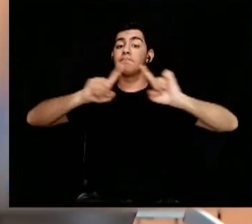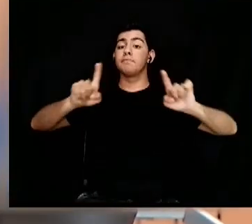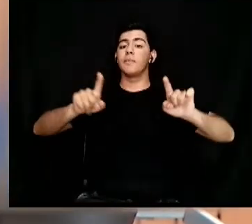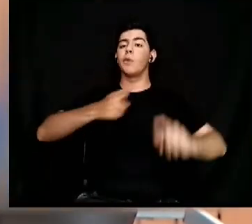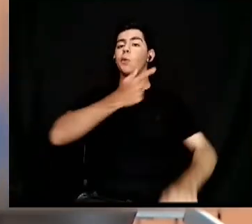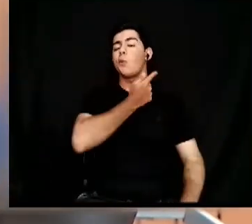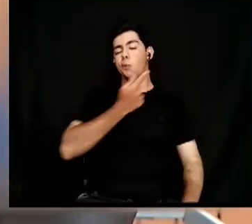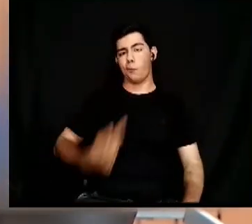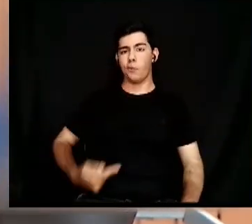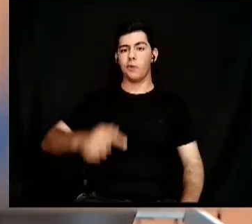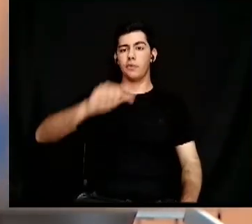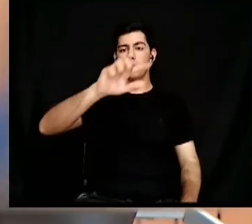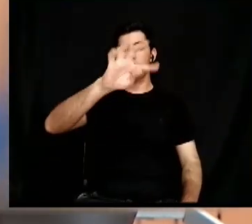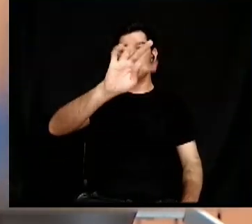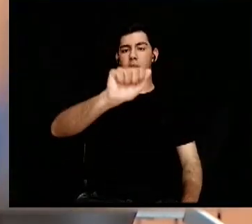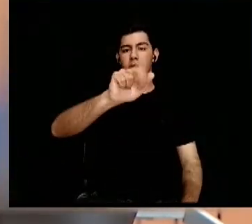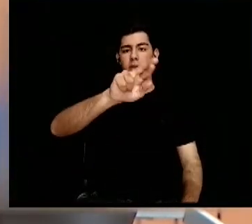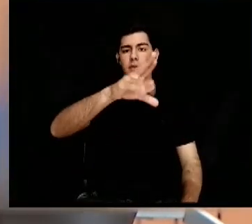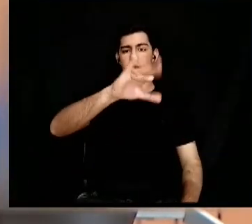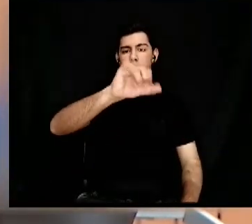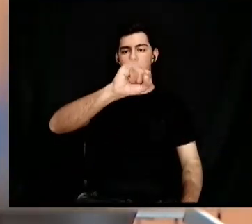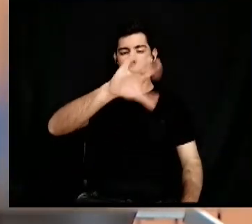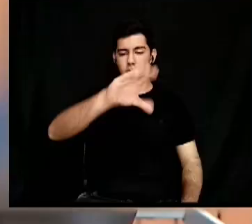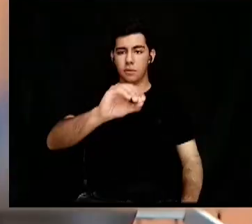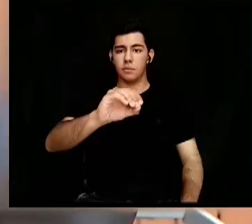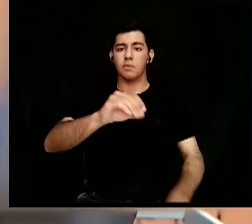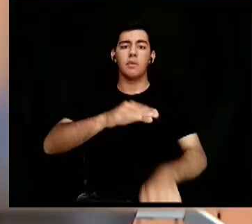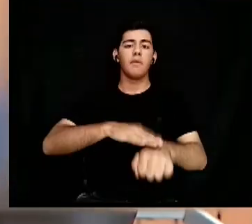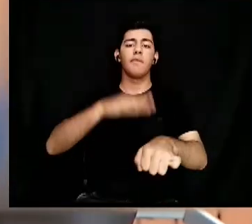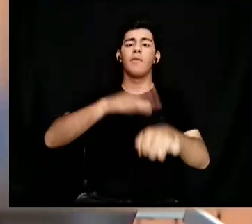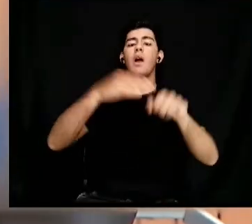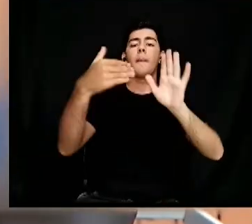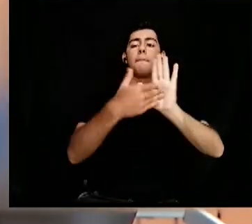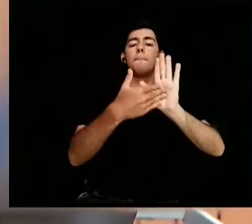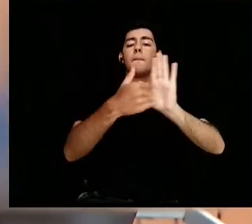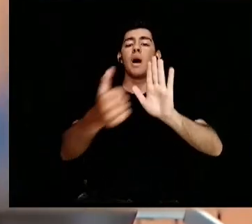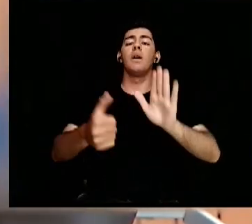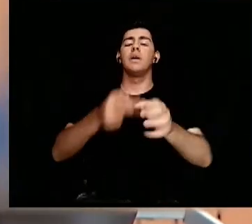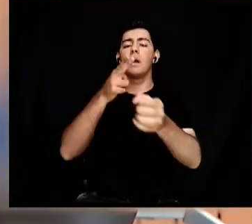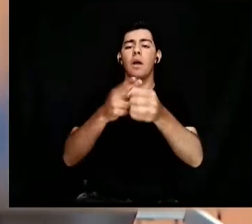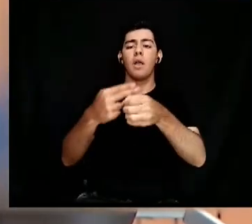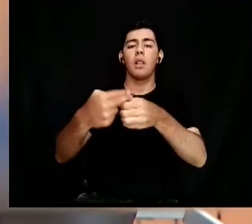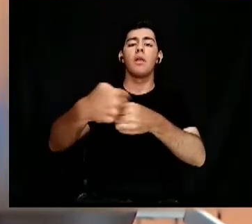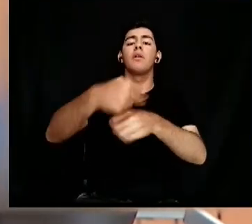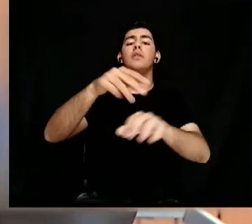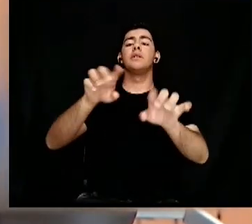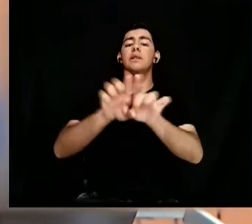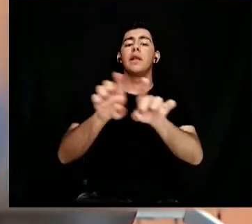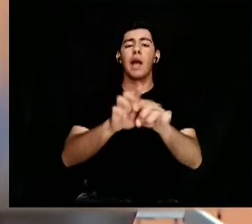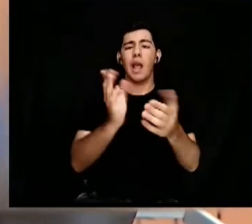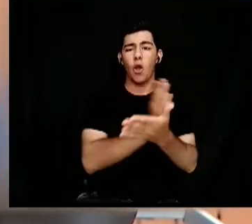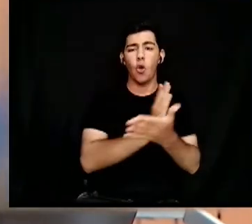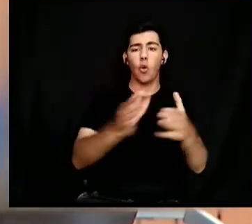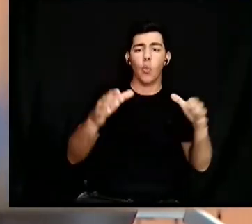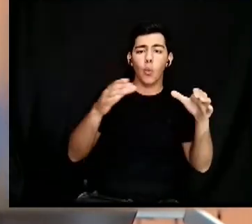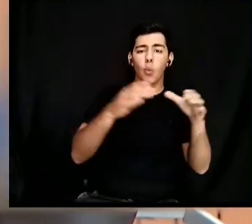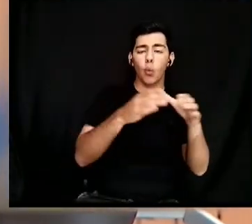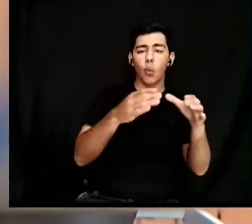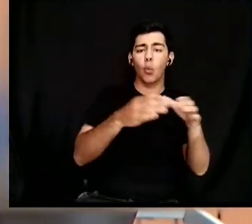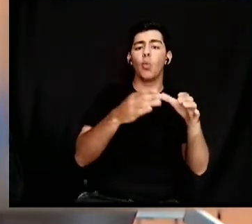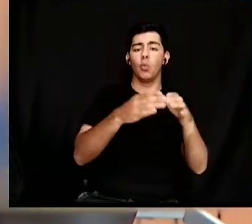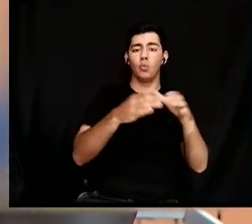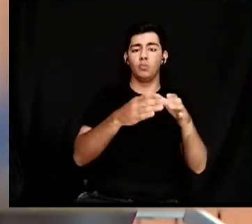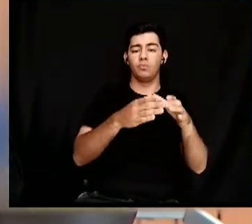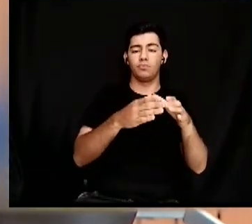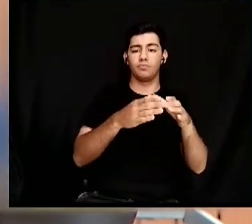forma totalmente autoritária, escanteou a universidade, escanteou os movimentos sociais, o controle social desse debate e veio